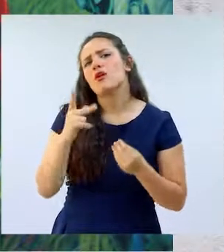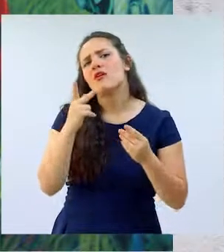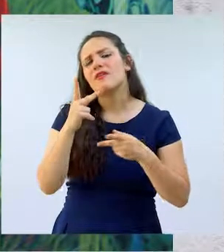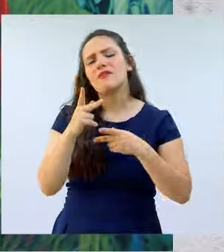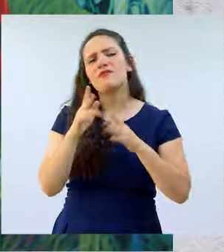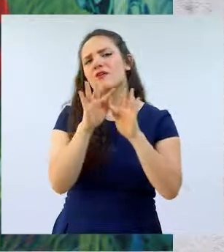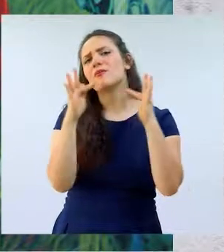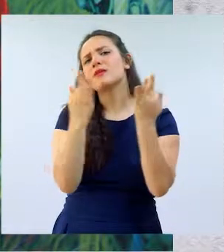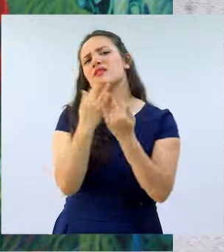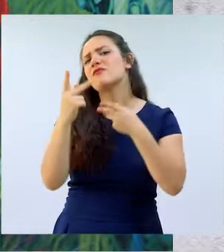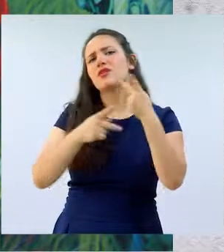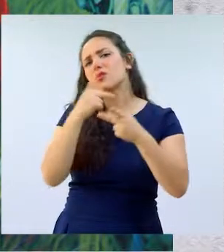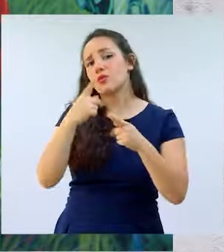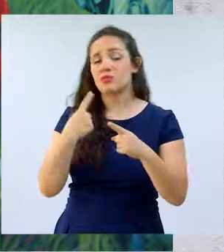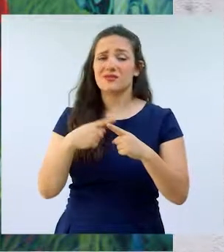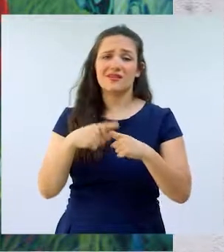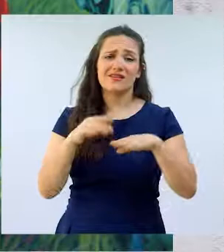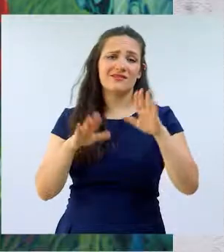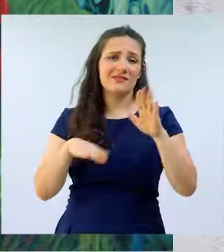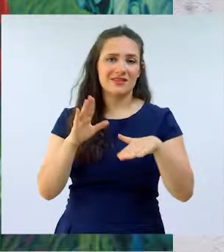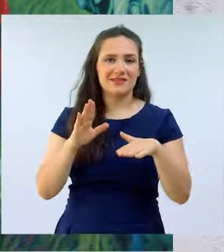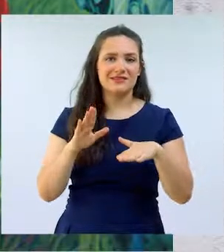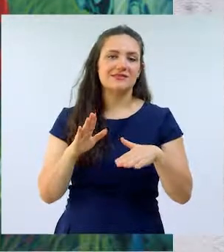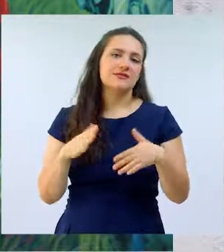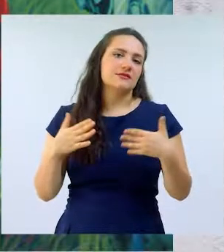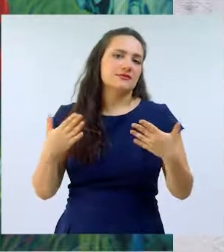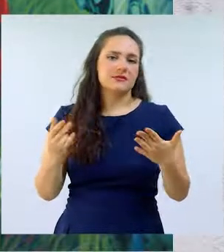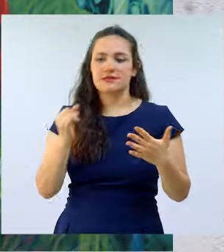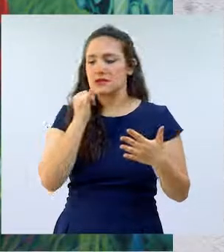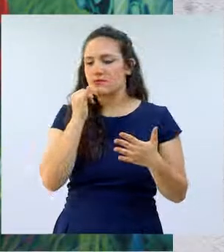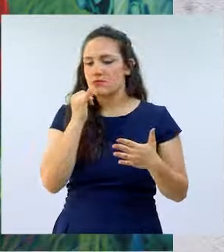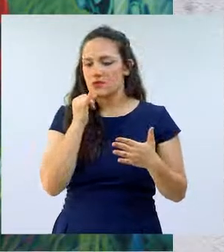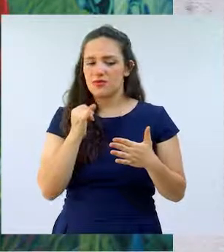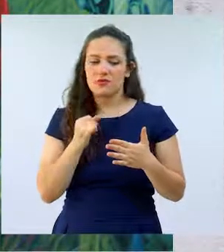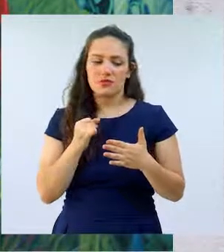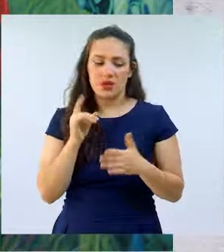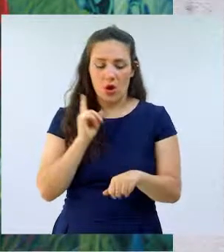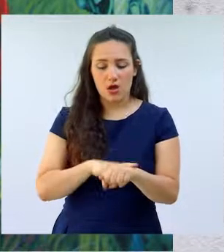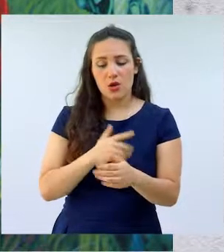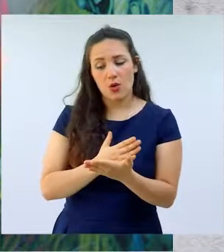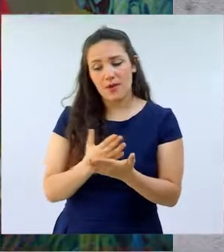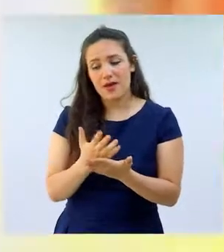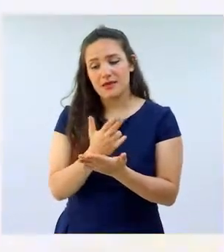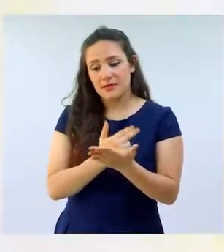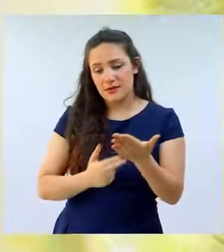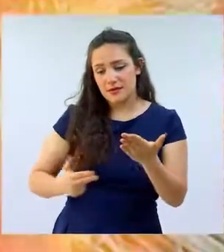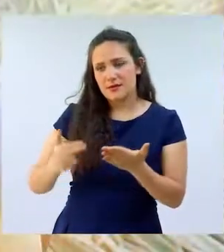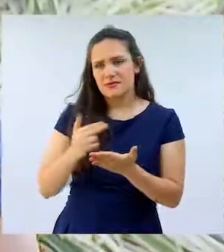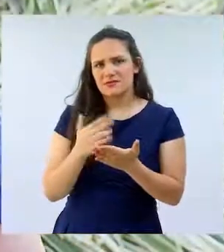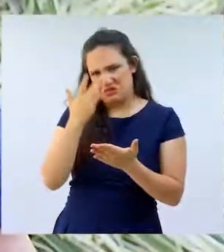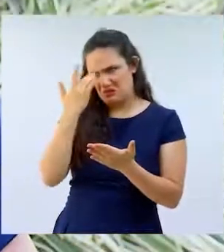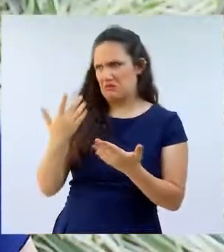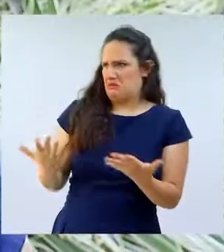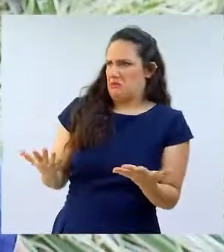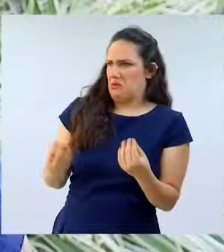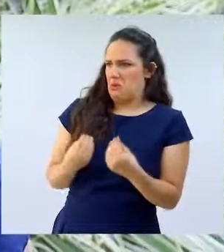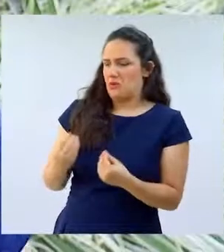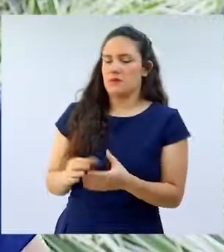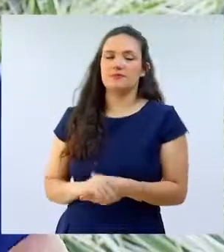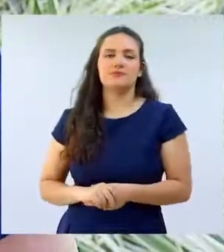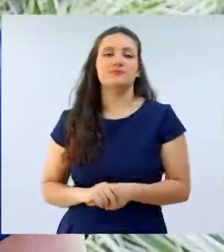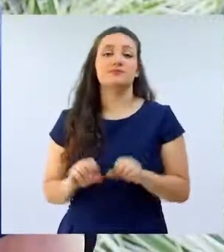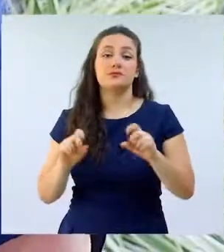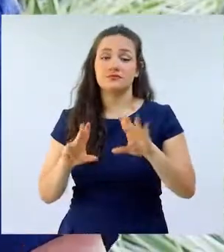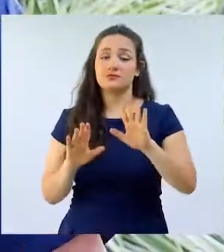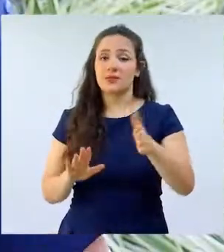Como é que... Porque a primeira coisa que vem à cabeça, um artista, às vezes, até ser conhecido, ele passa por momentos de... Então, eu comecei a fazer teatro, uma aula de teatro